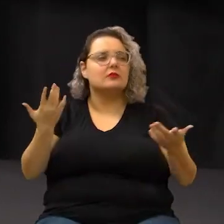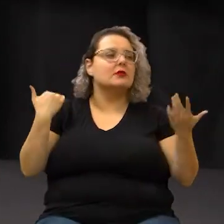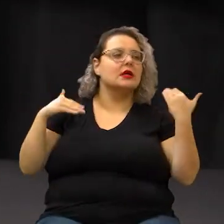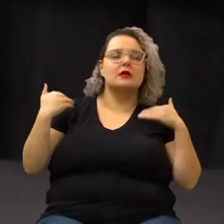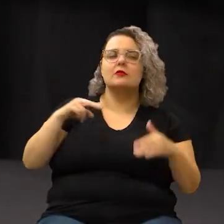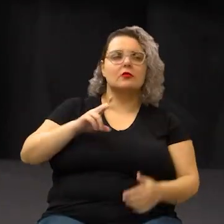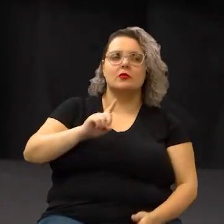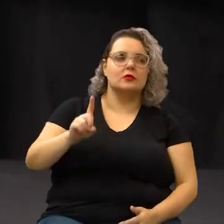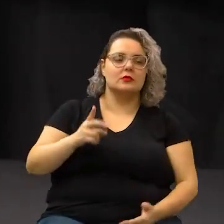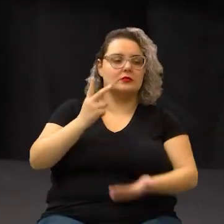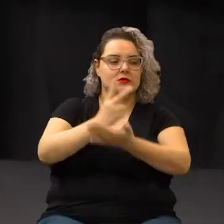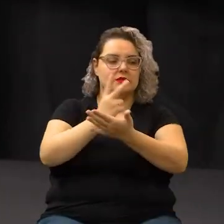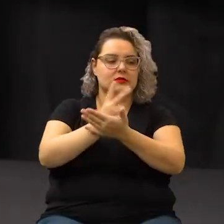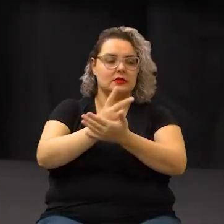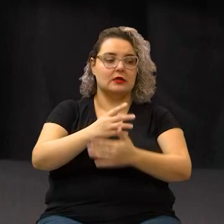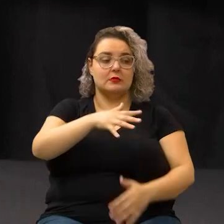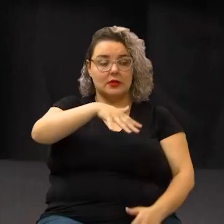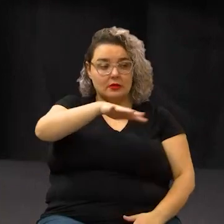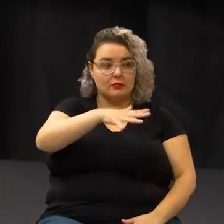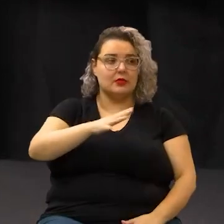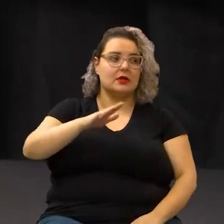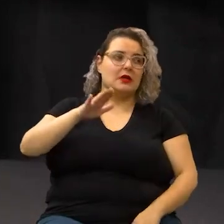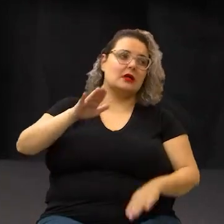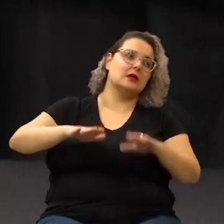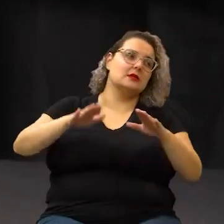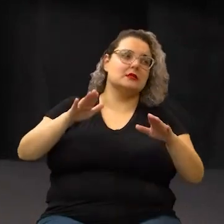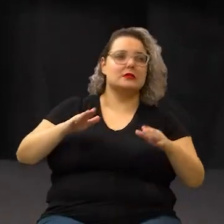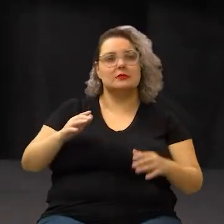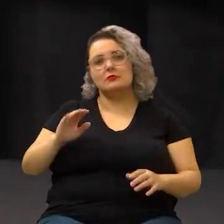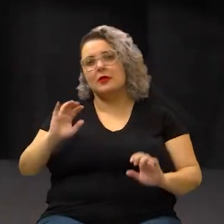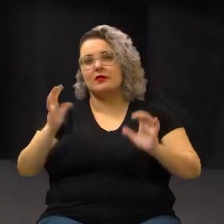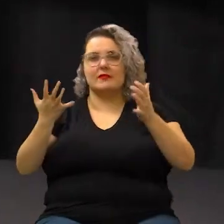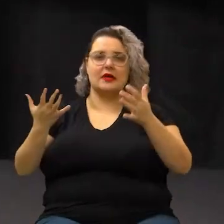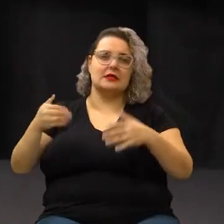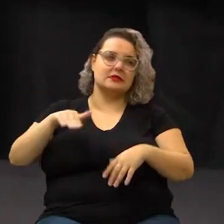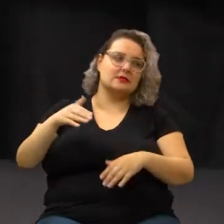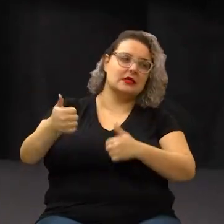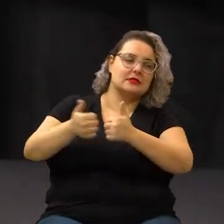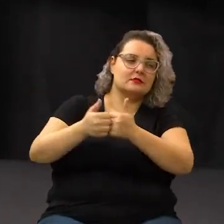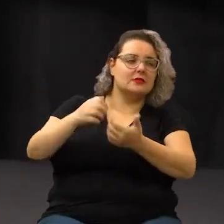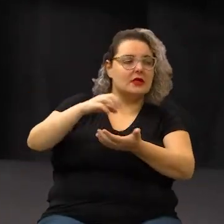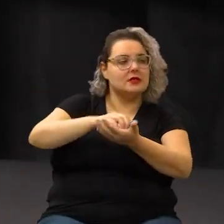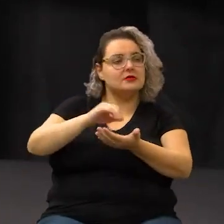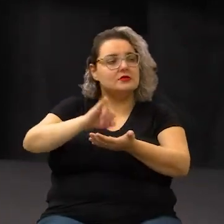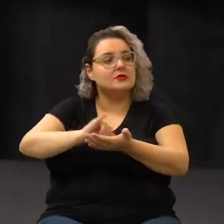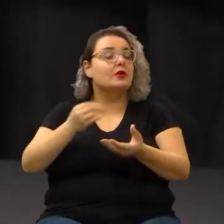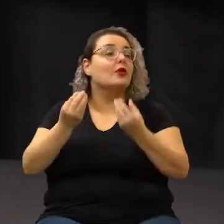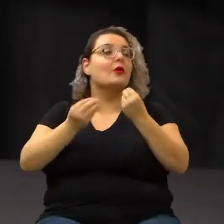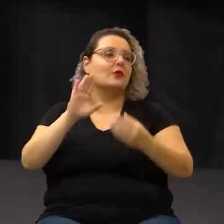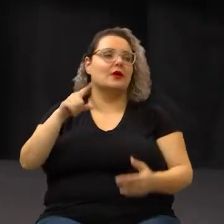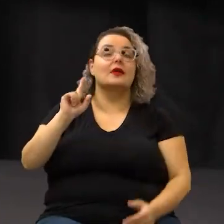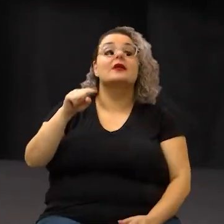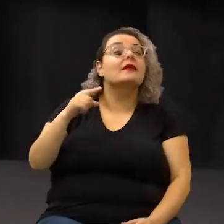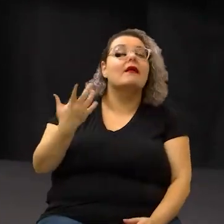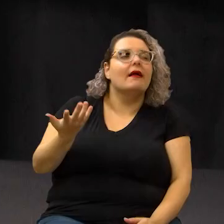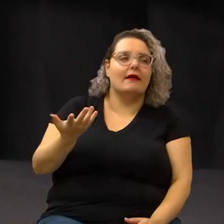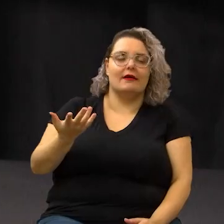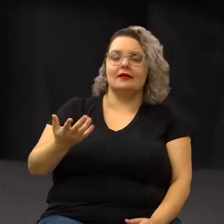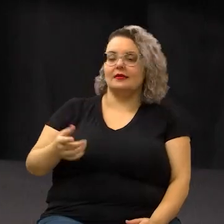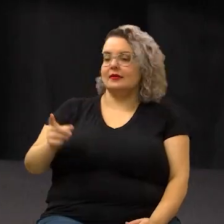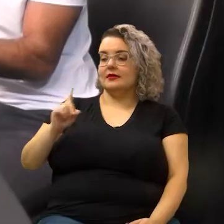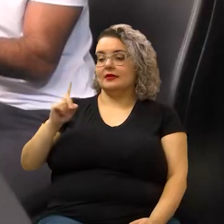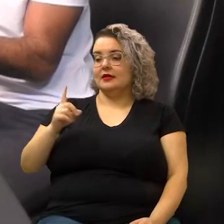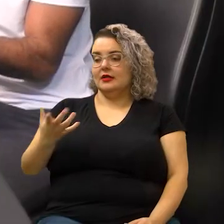curtia, saía ou não? Era sempre ali no distrito? Vinha para algum bailinho que tinha mais aqui para o centro da cidade? Como que funcionava isso? Não, ali